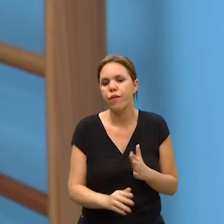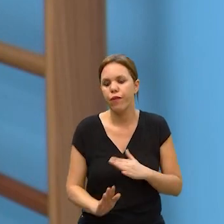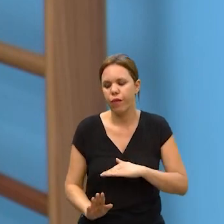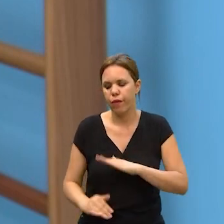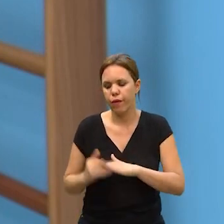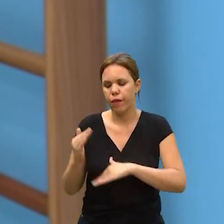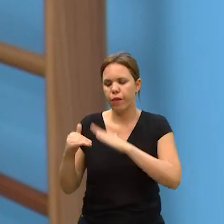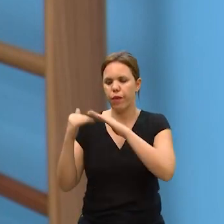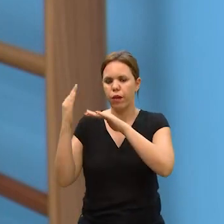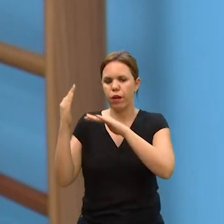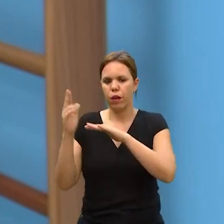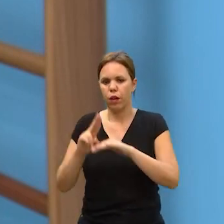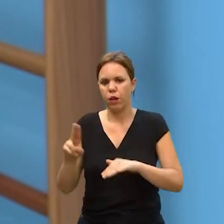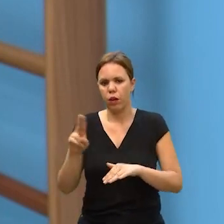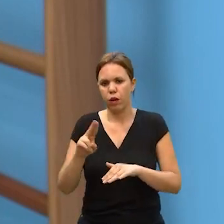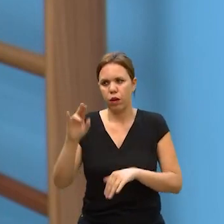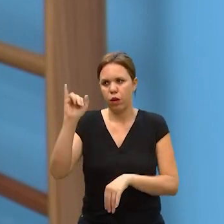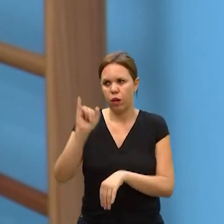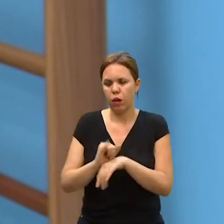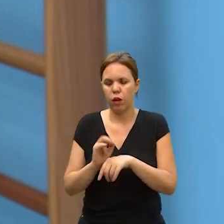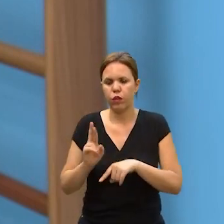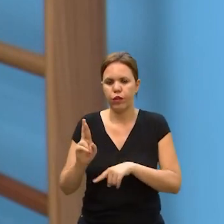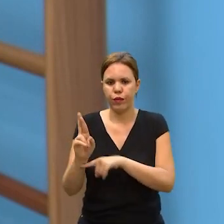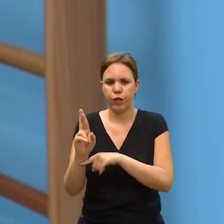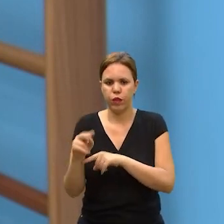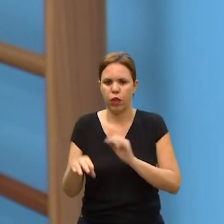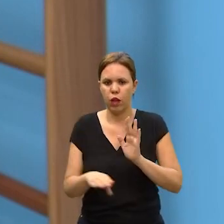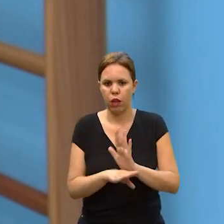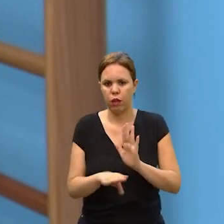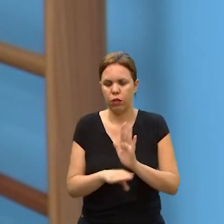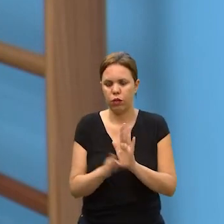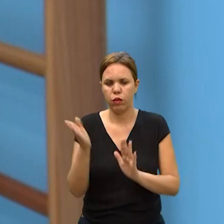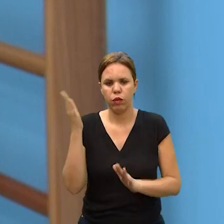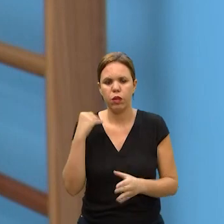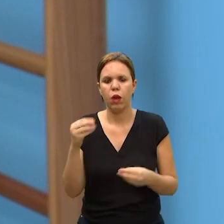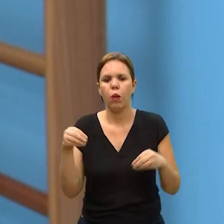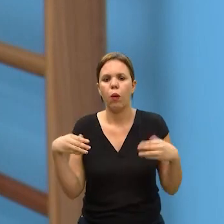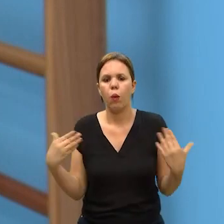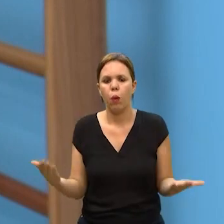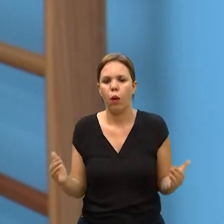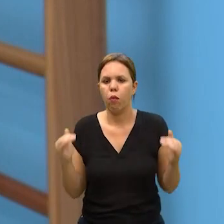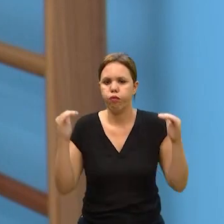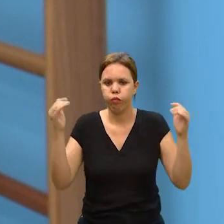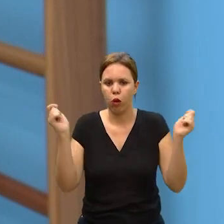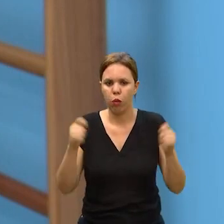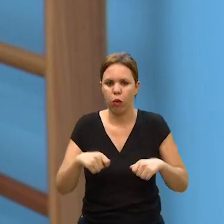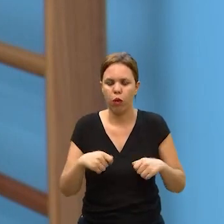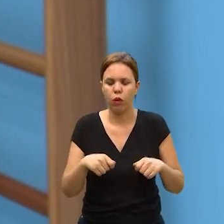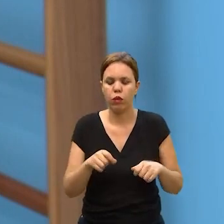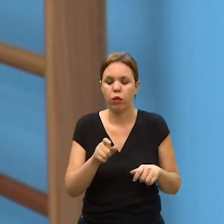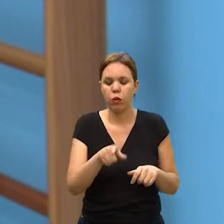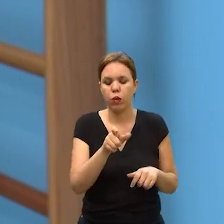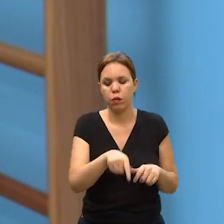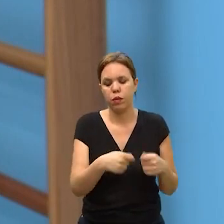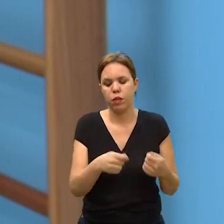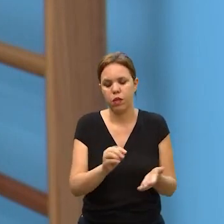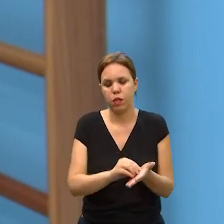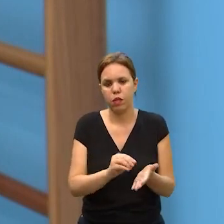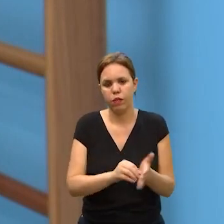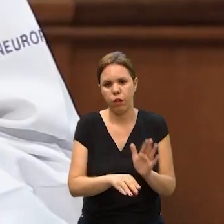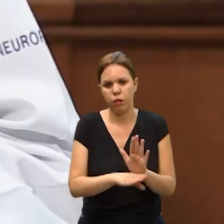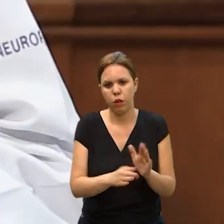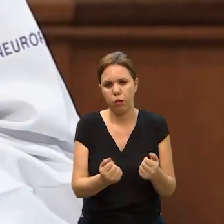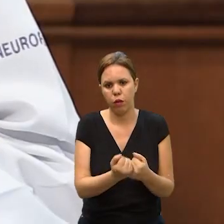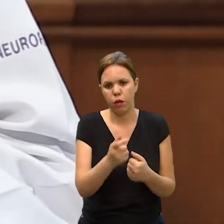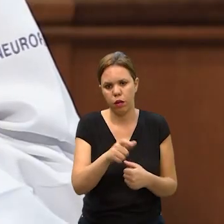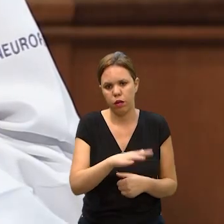várias escalas de desenvolvimento internacionais que vão nos ajudar a saber quais são os pontos fortes e quais são os pontos fracos dessa